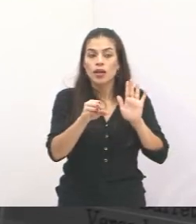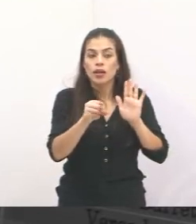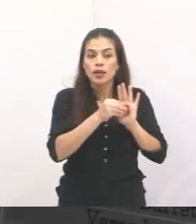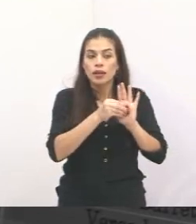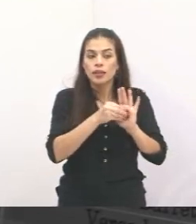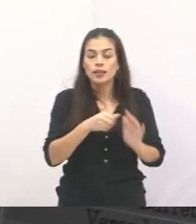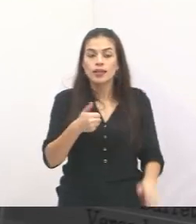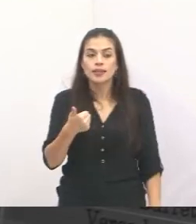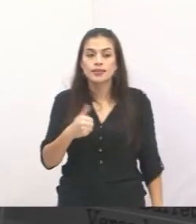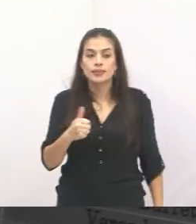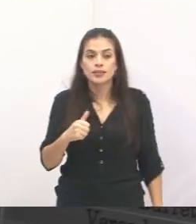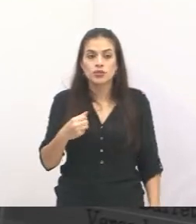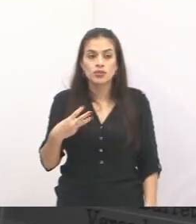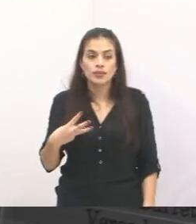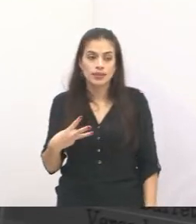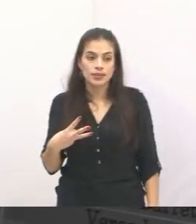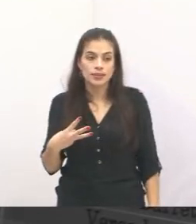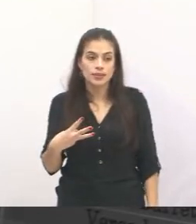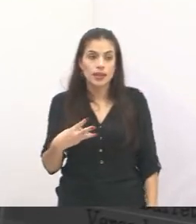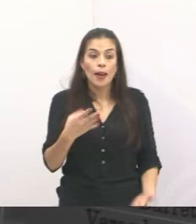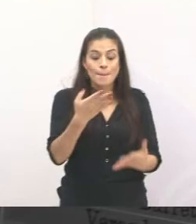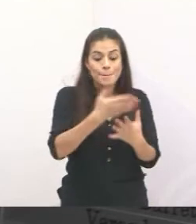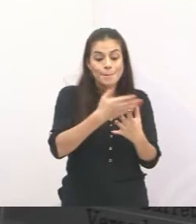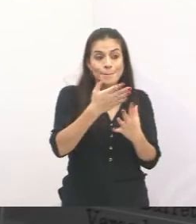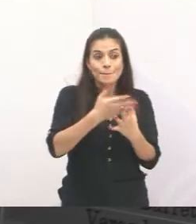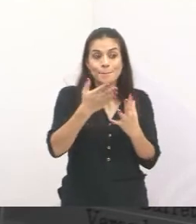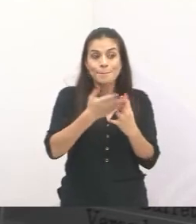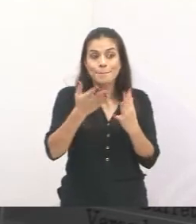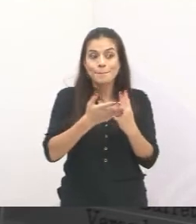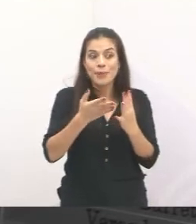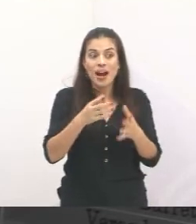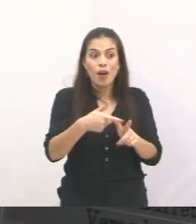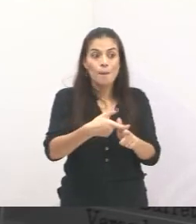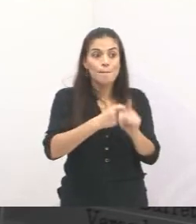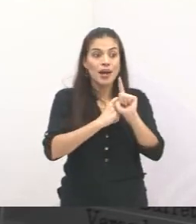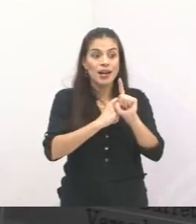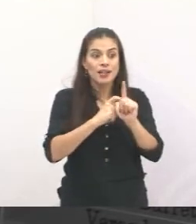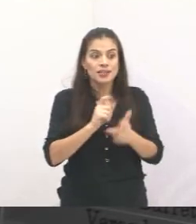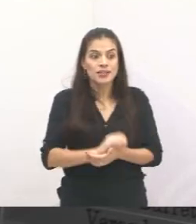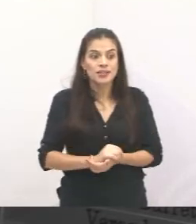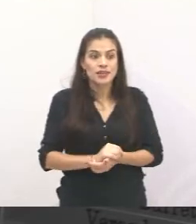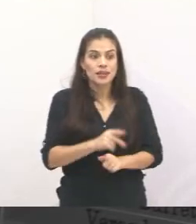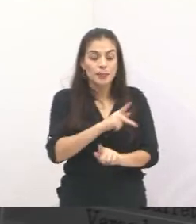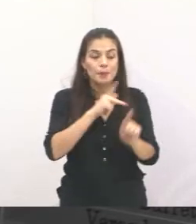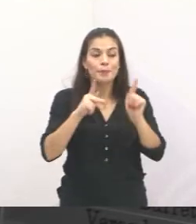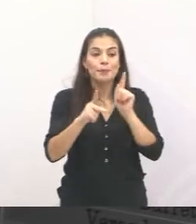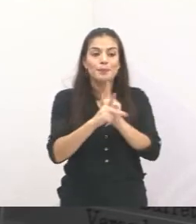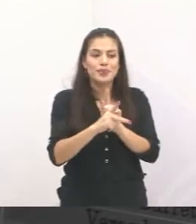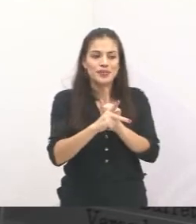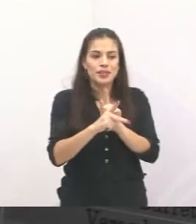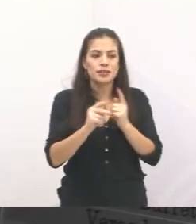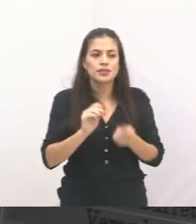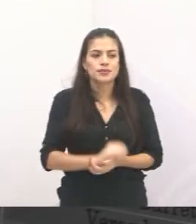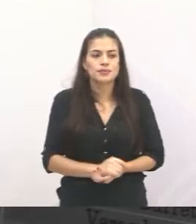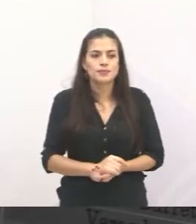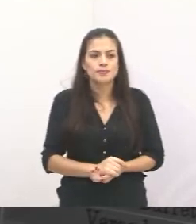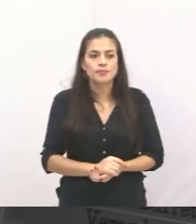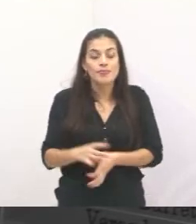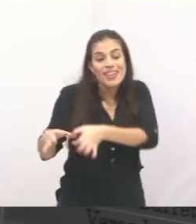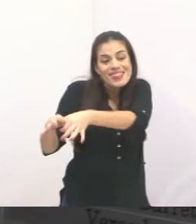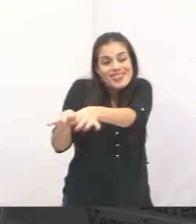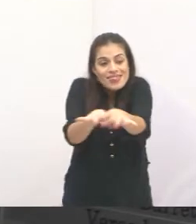dívidas previdenciárias. E elas se unem ao ponto que, na 113, exige